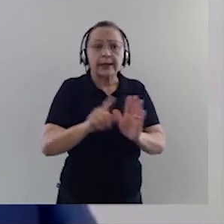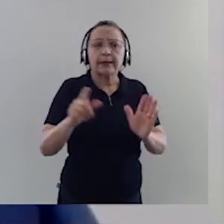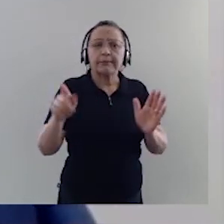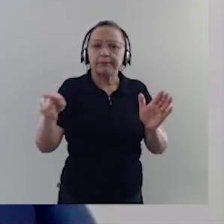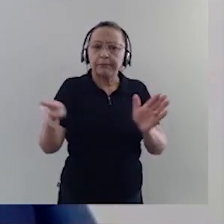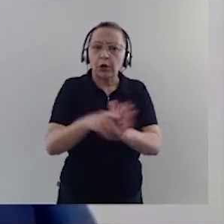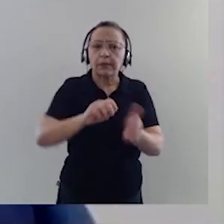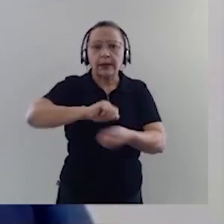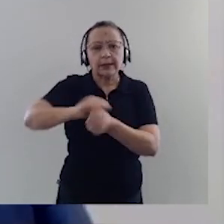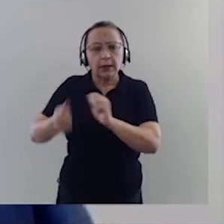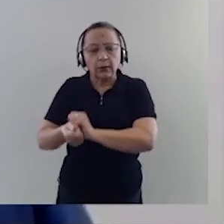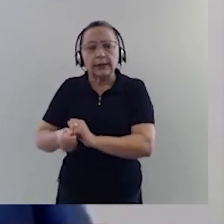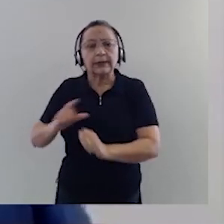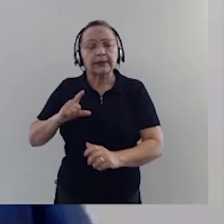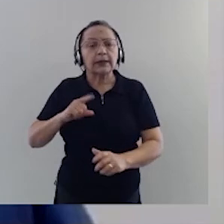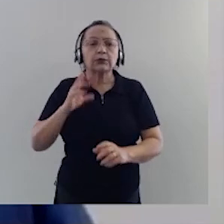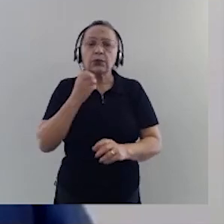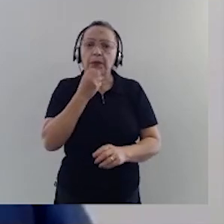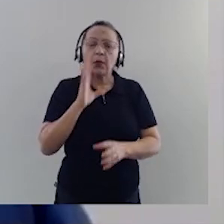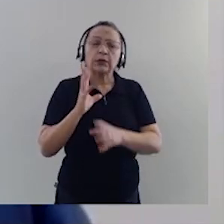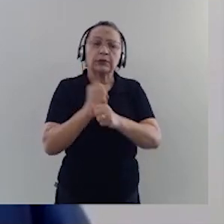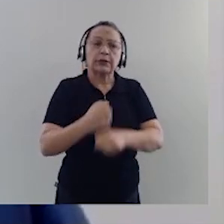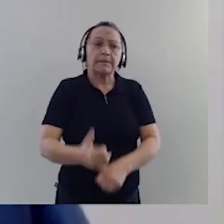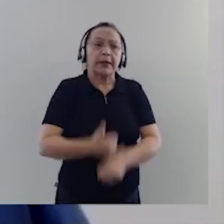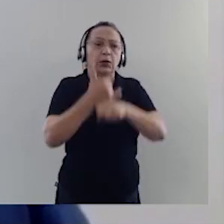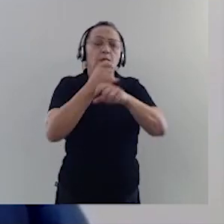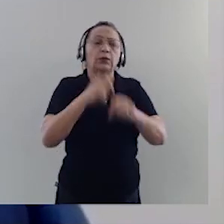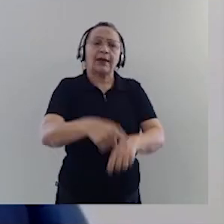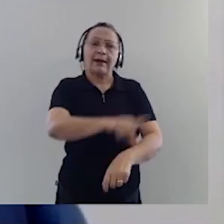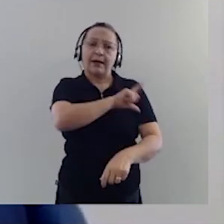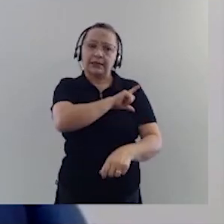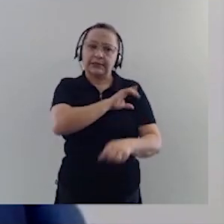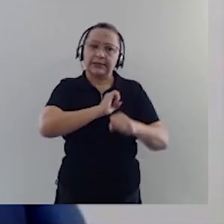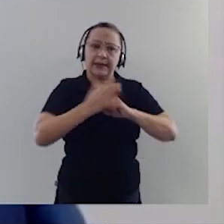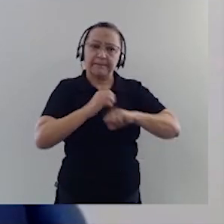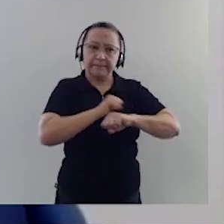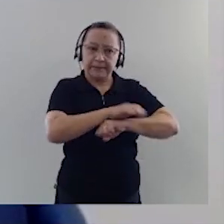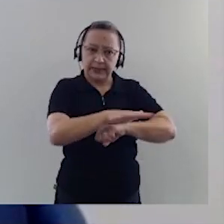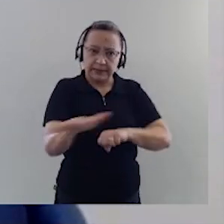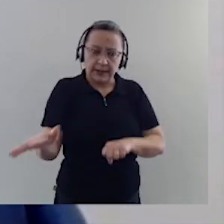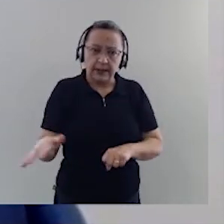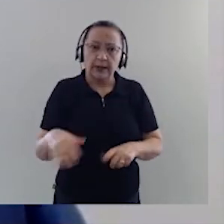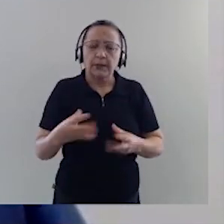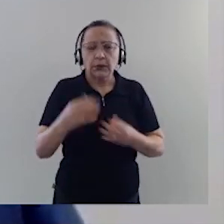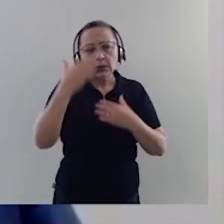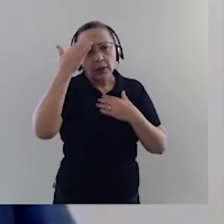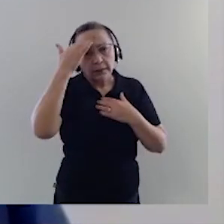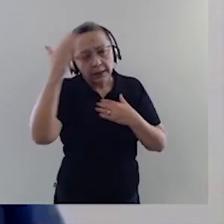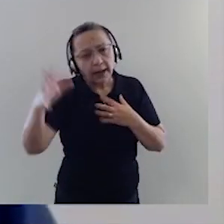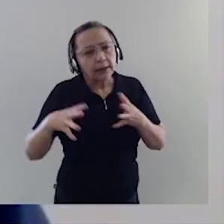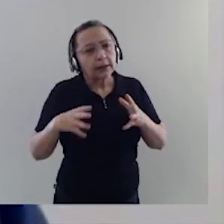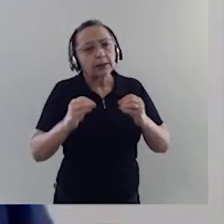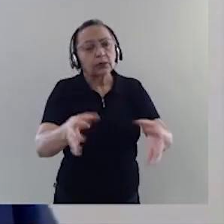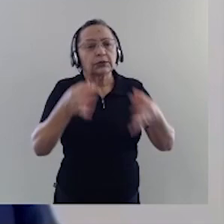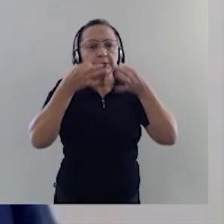sairmos melhor do que recebemos esse momento trágico. Muito obrigado para aqueles que me acompanharam.